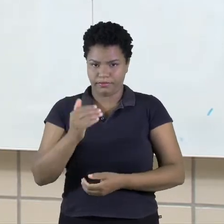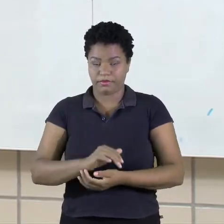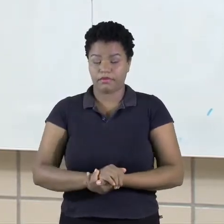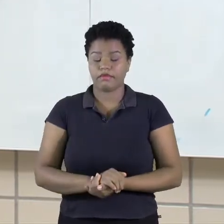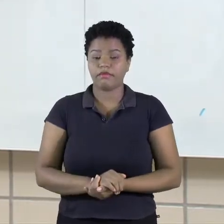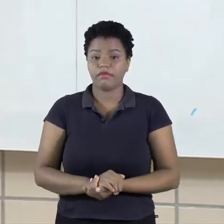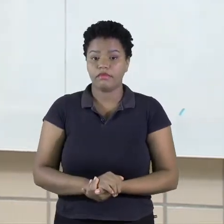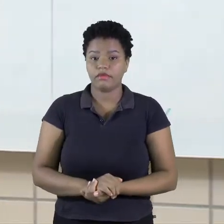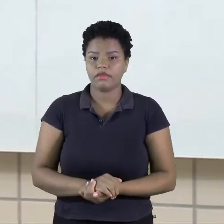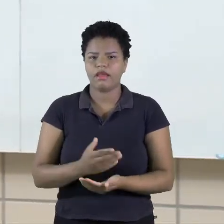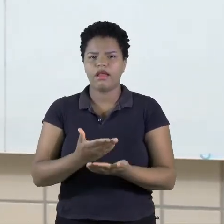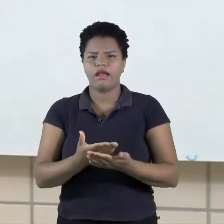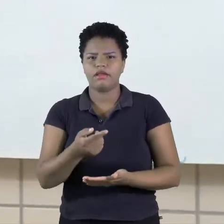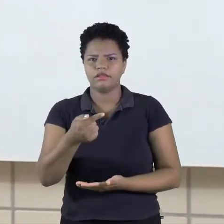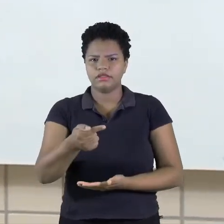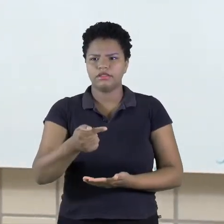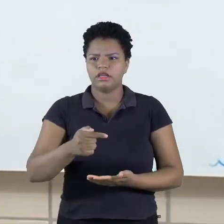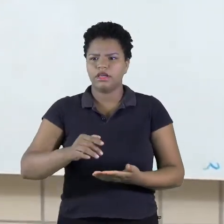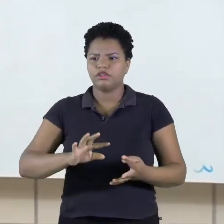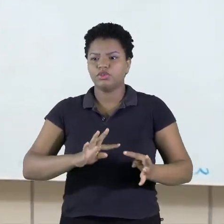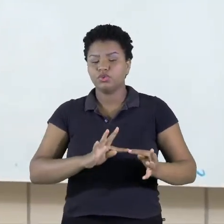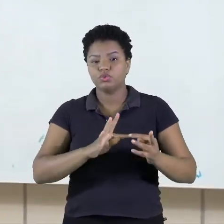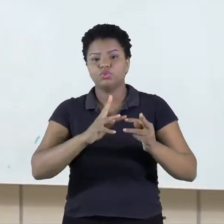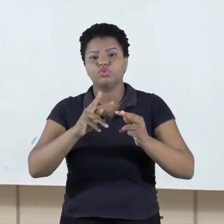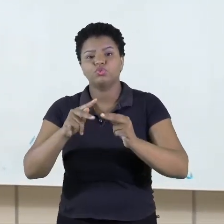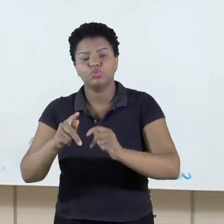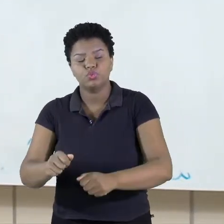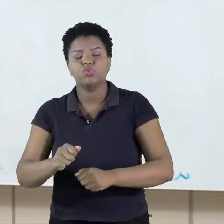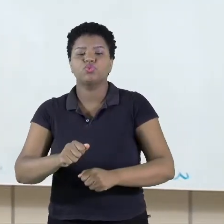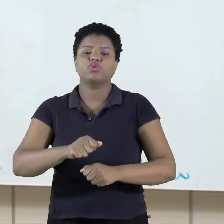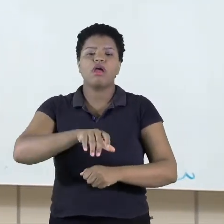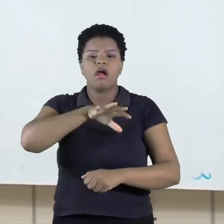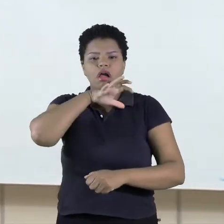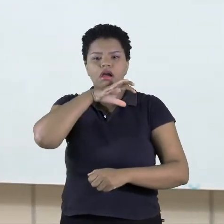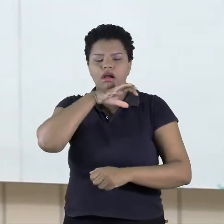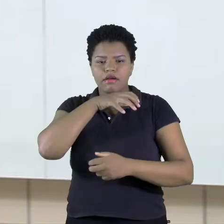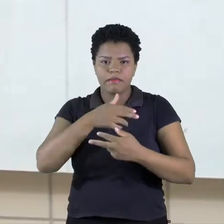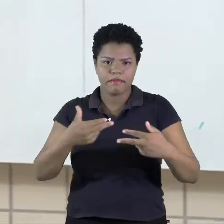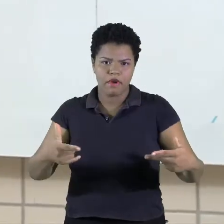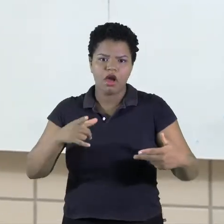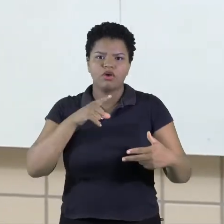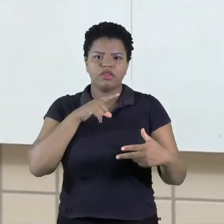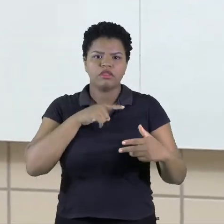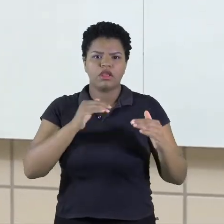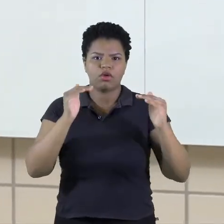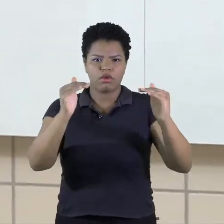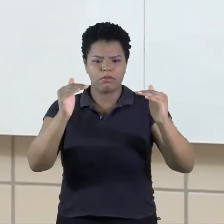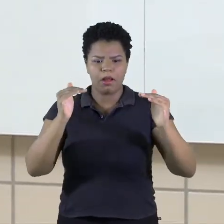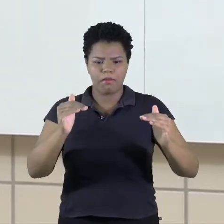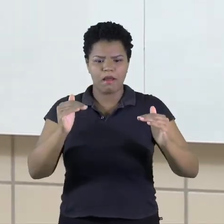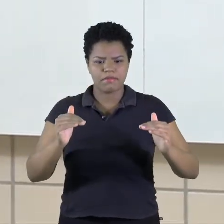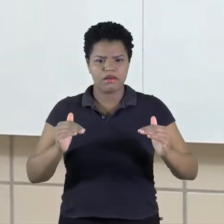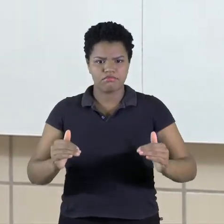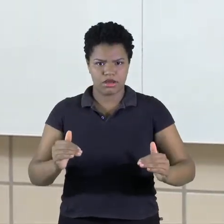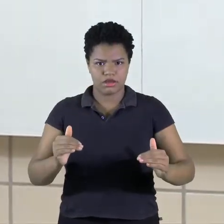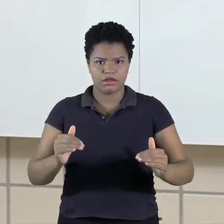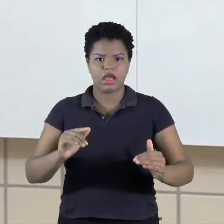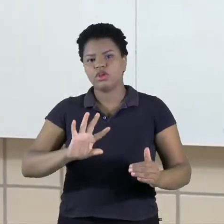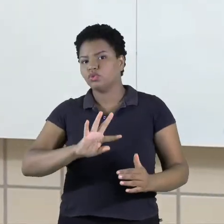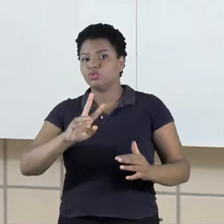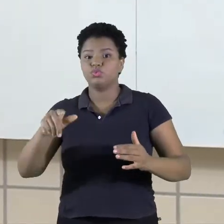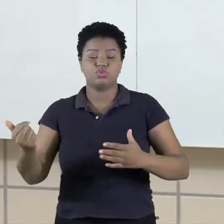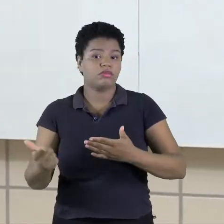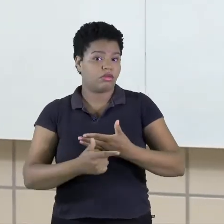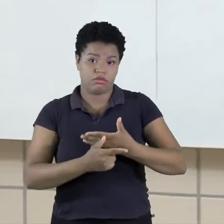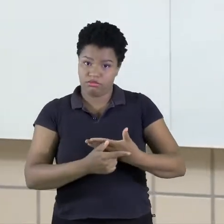todos esses animais têm um nível trófico ali na cadeia e eles têm uma função. Vamos imaginar aqui comigo agora,